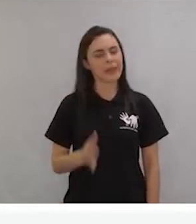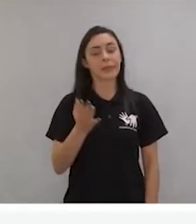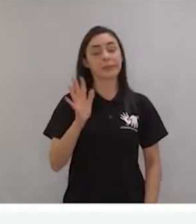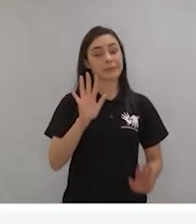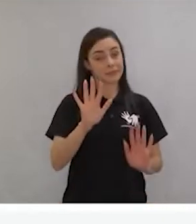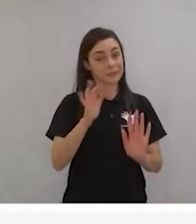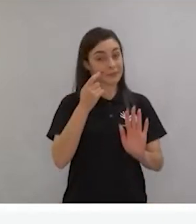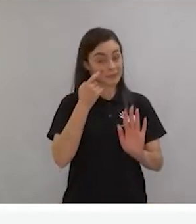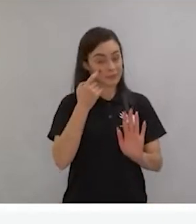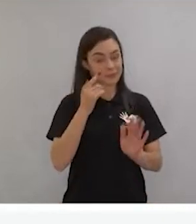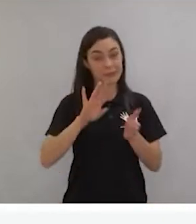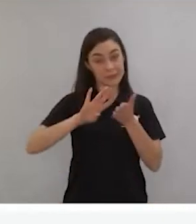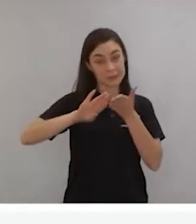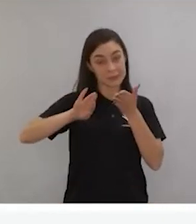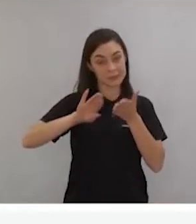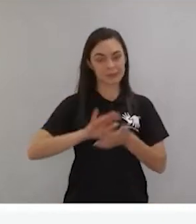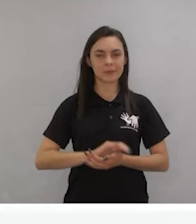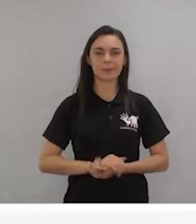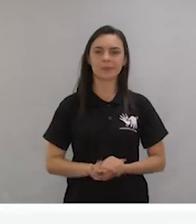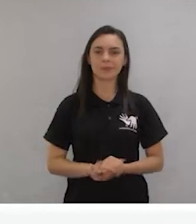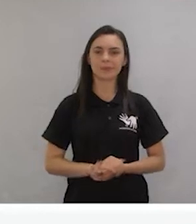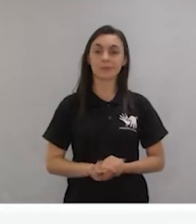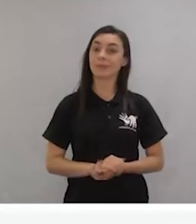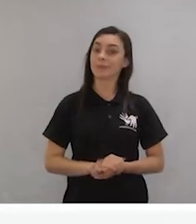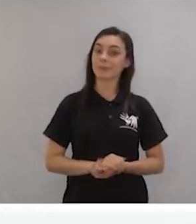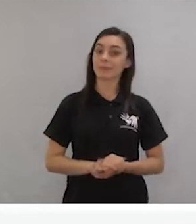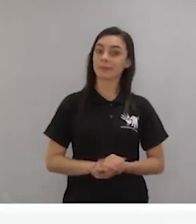Não. Vamos ver. Vamos tirar mais uma.